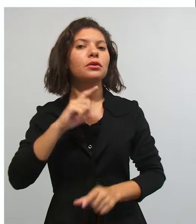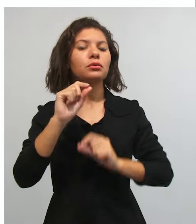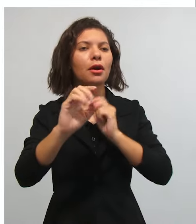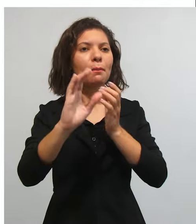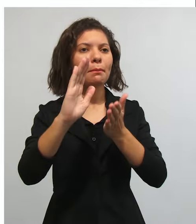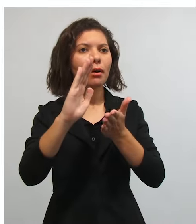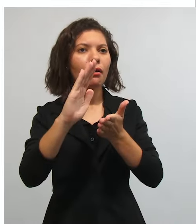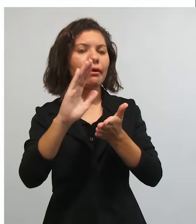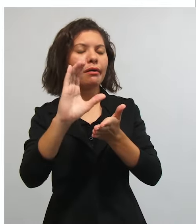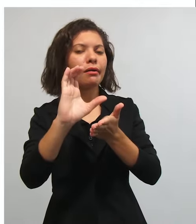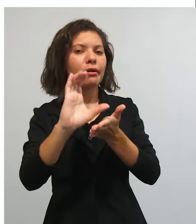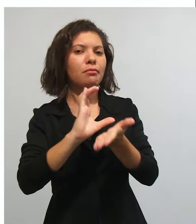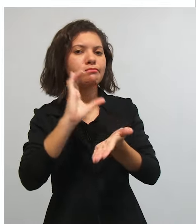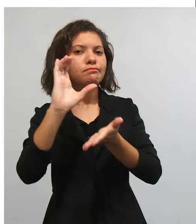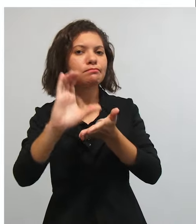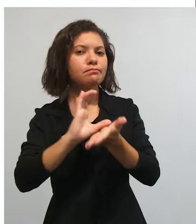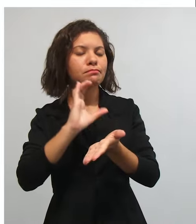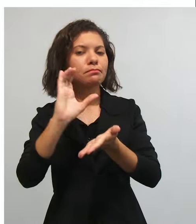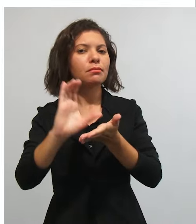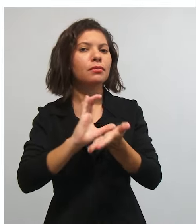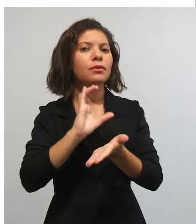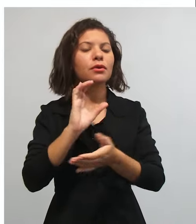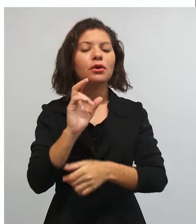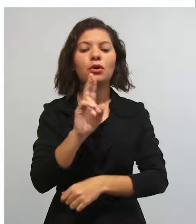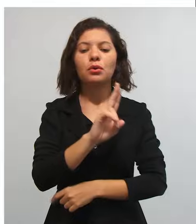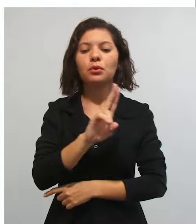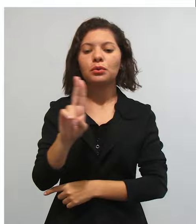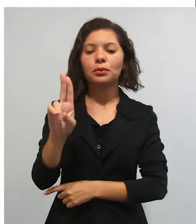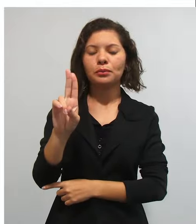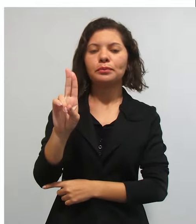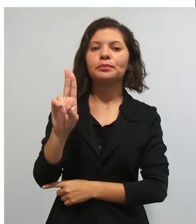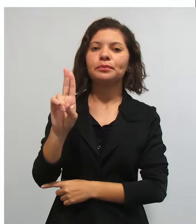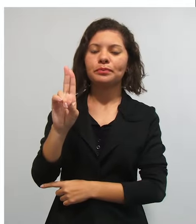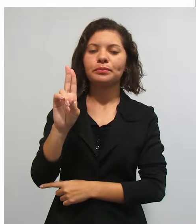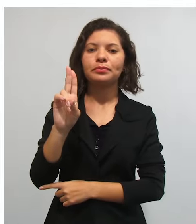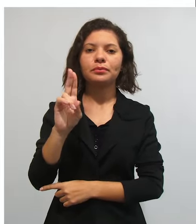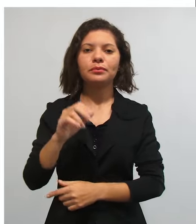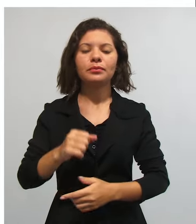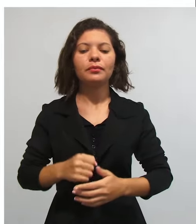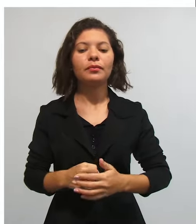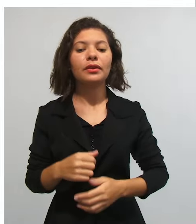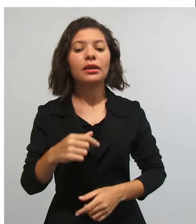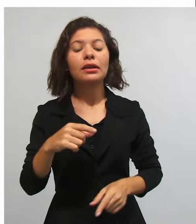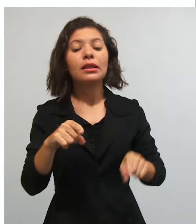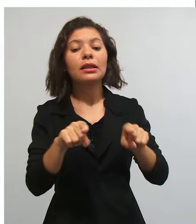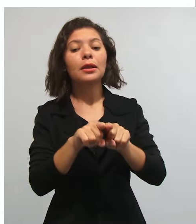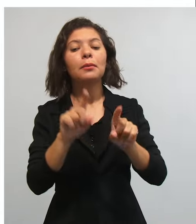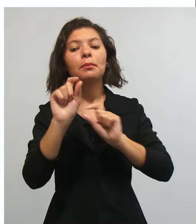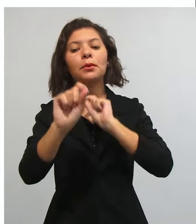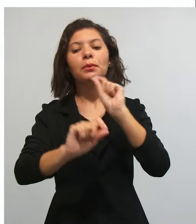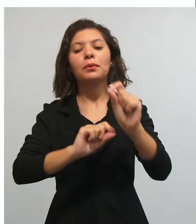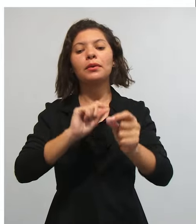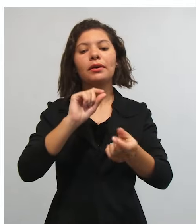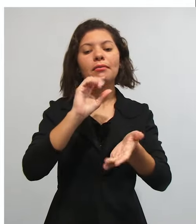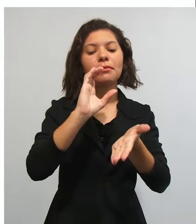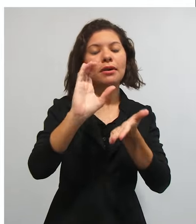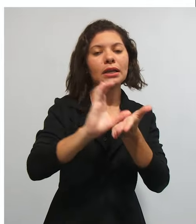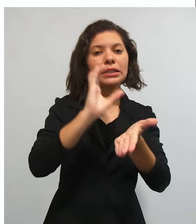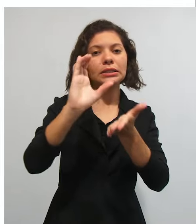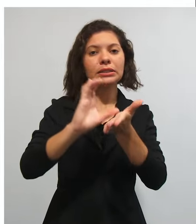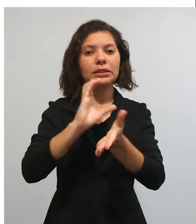receita, ela chama-se amortização de empréstimos. Aí a gente tem receita de transferência de